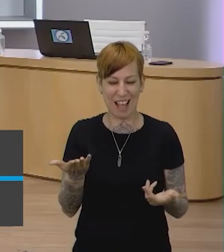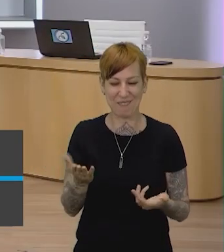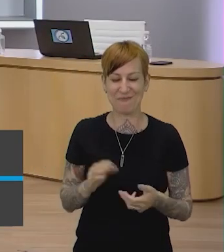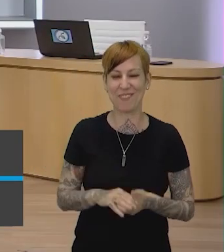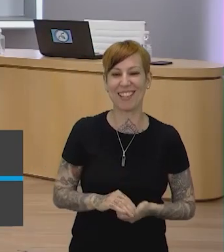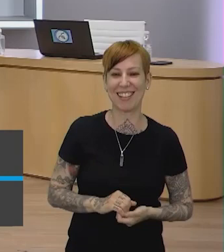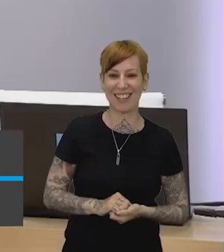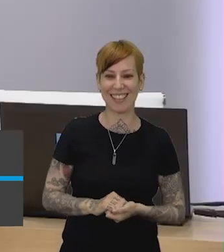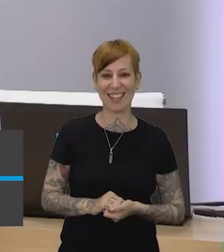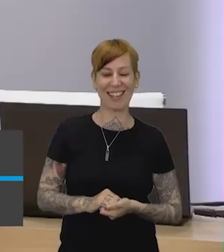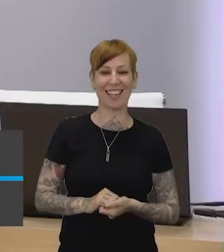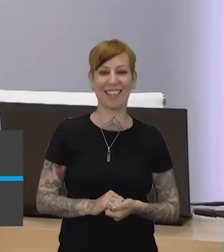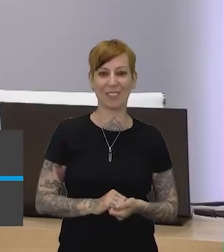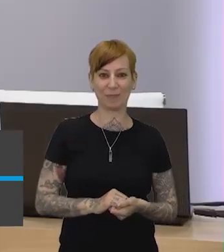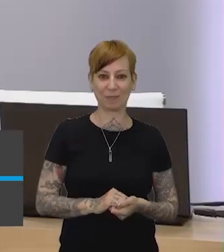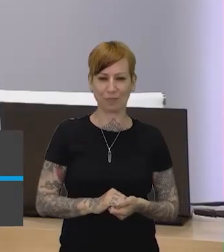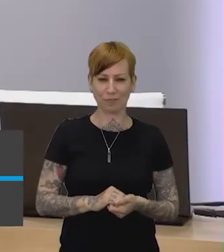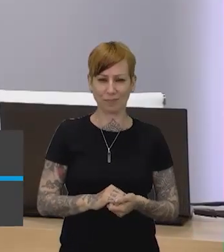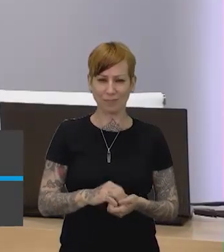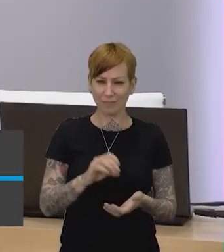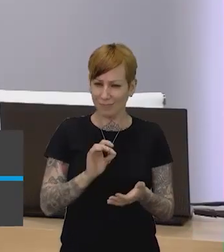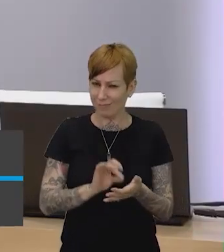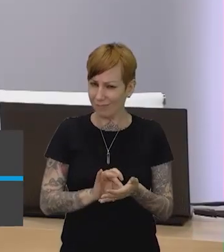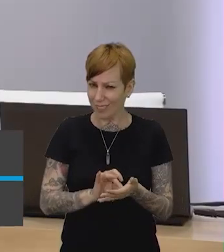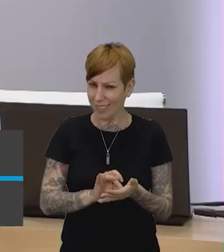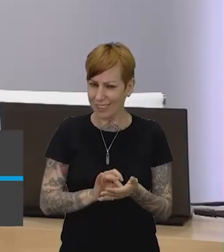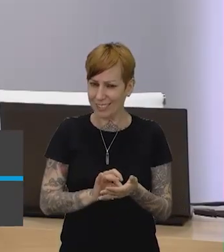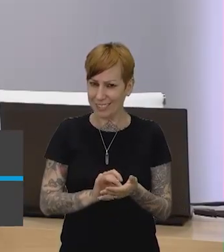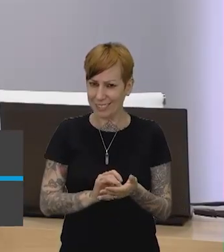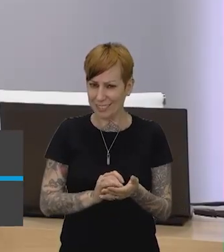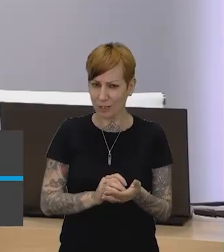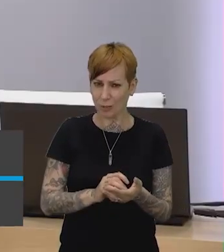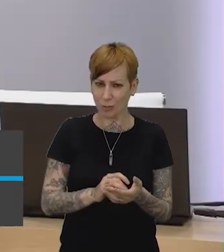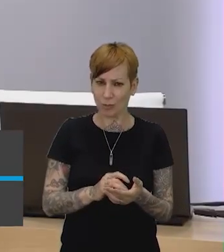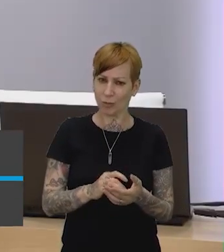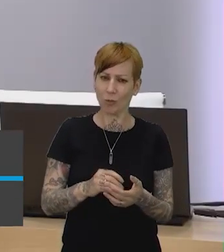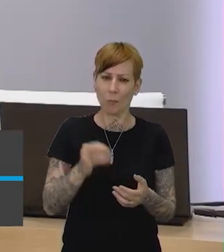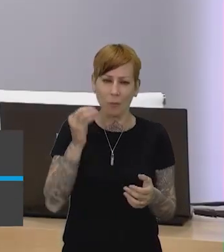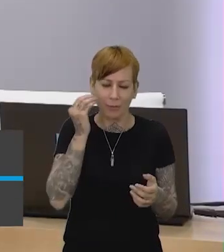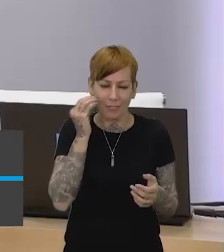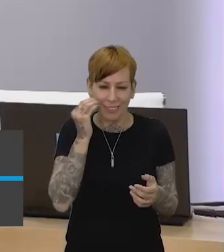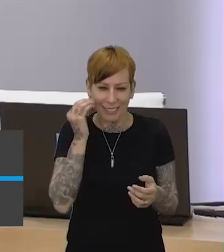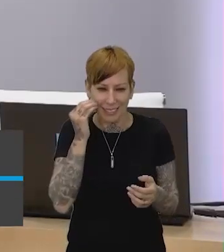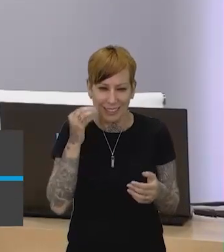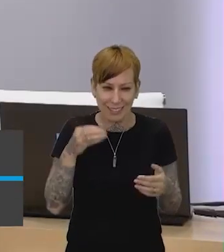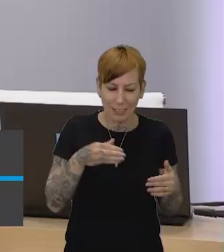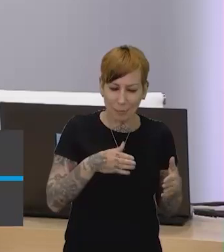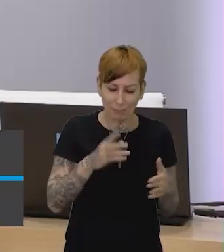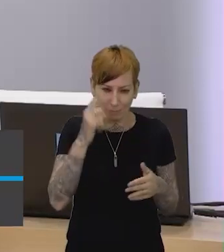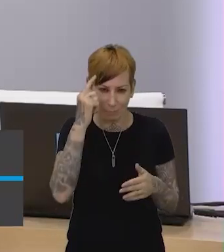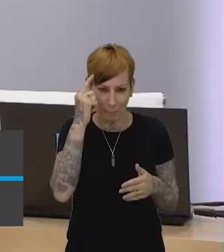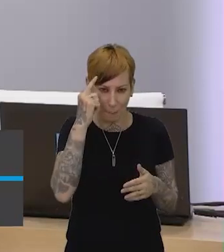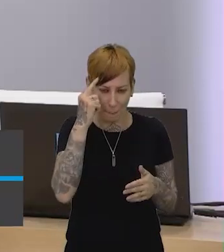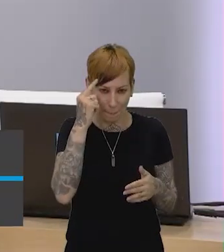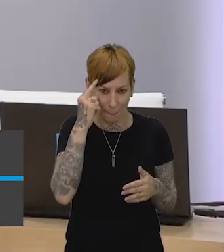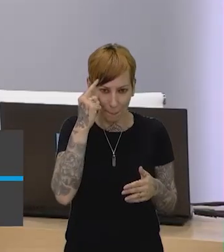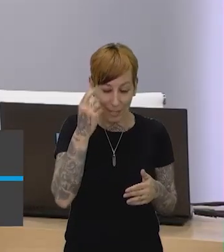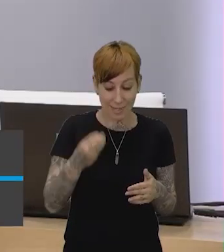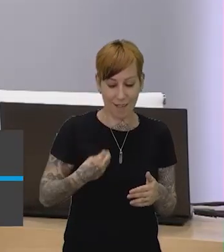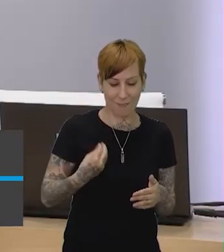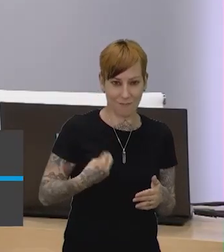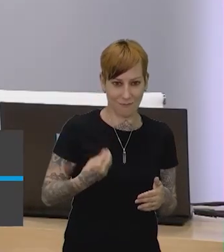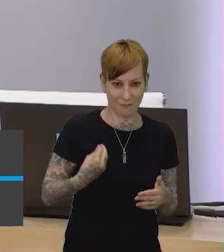Pode falar. Na verdade, eu acho que vamos tentar fazer um caminho assim de talvez trazer um pouco para o real,